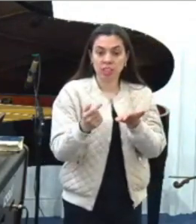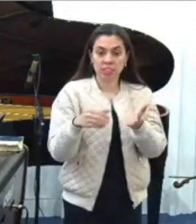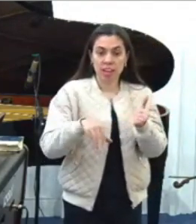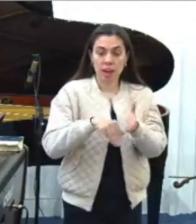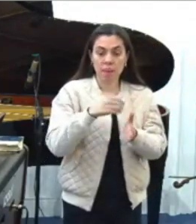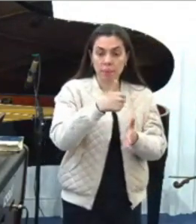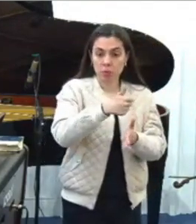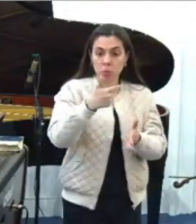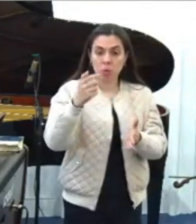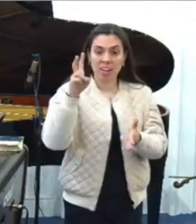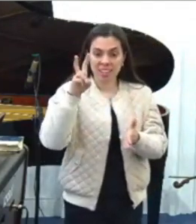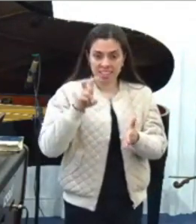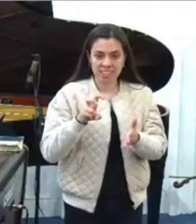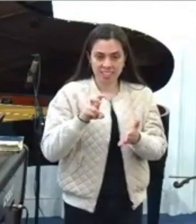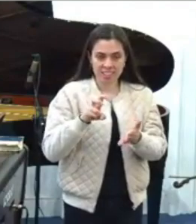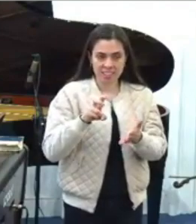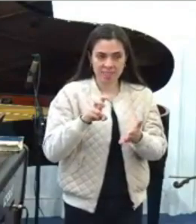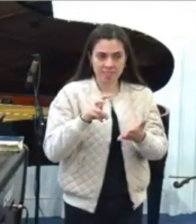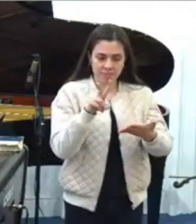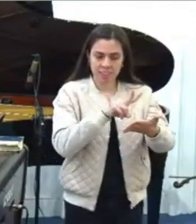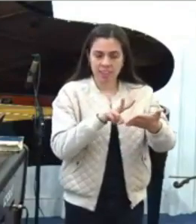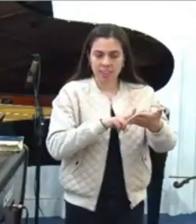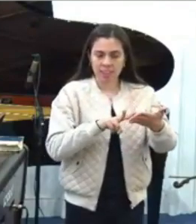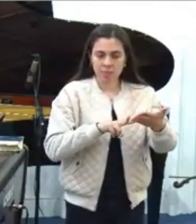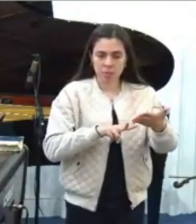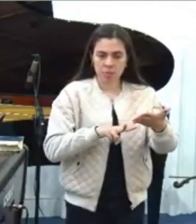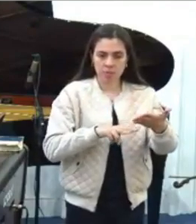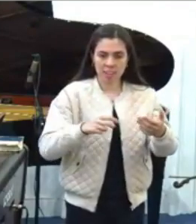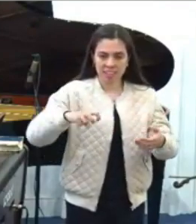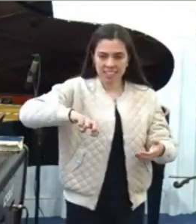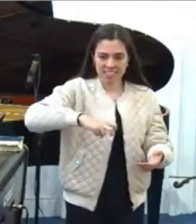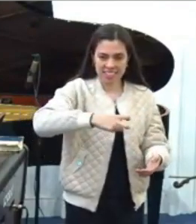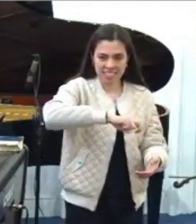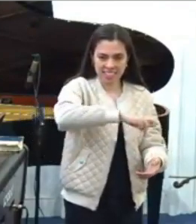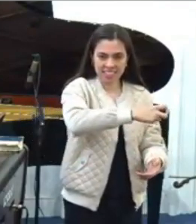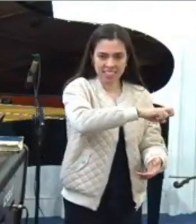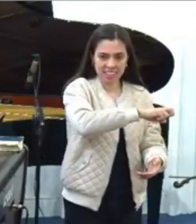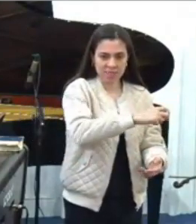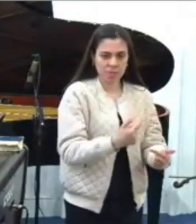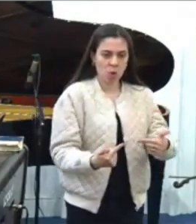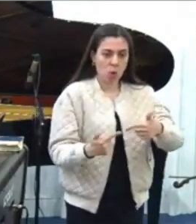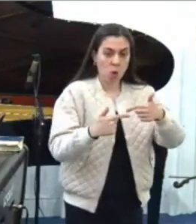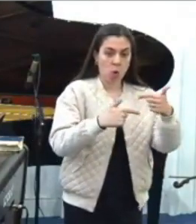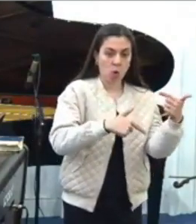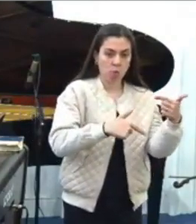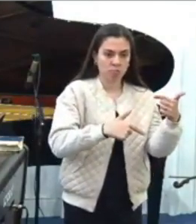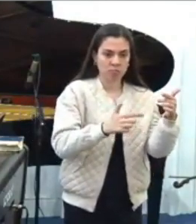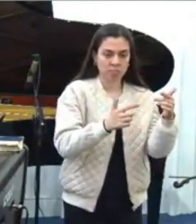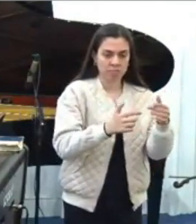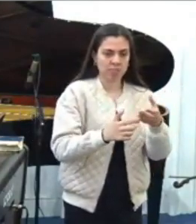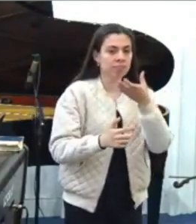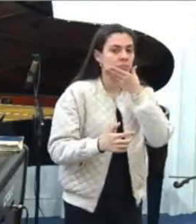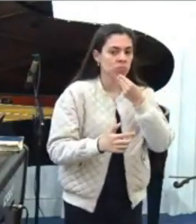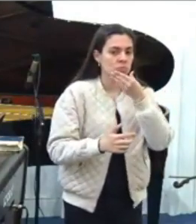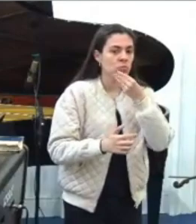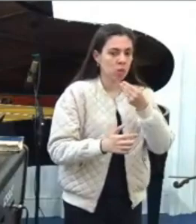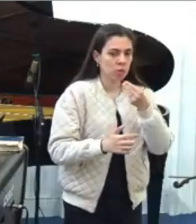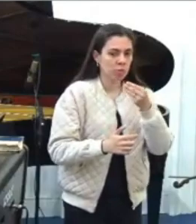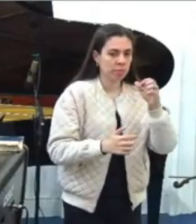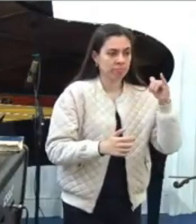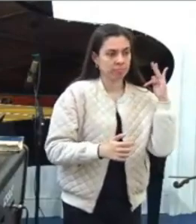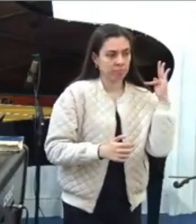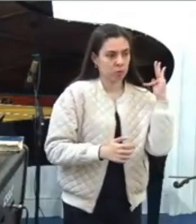a descendência da serpente, entre a mulher e a serpente. Desde o princípio, o Senhor nos mostra que existe